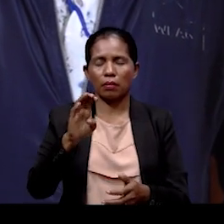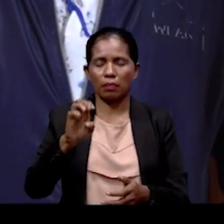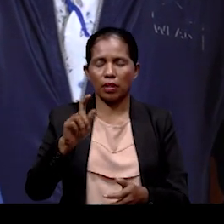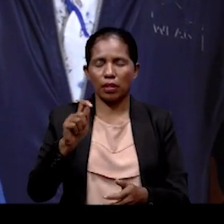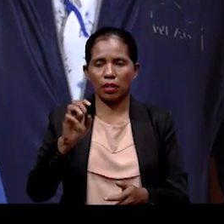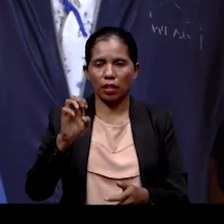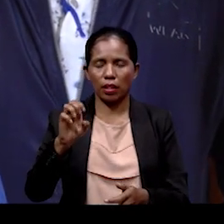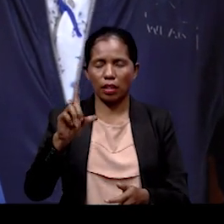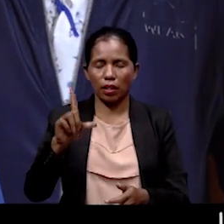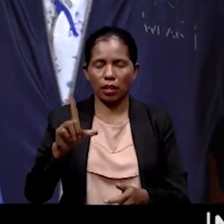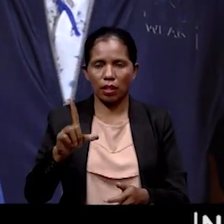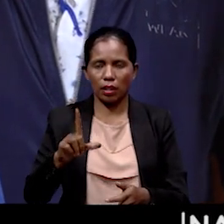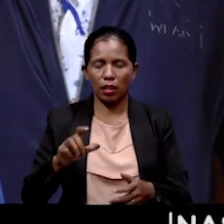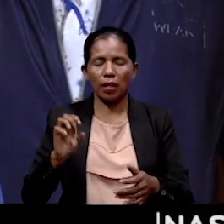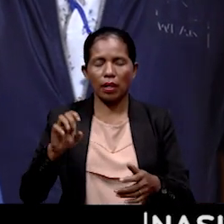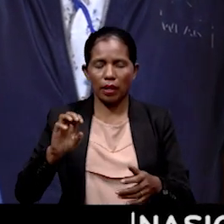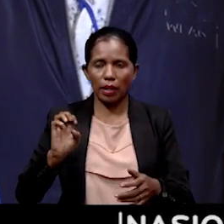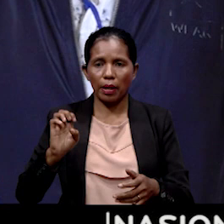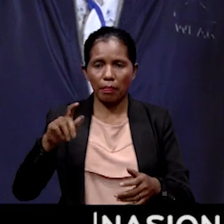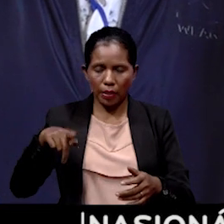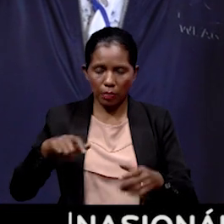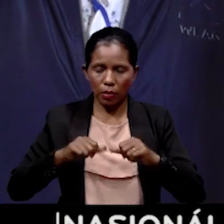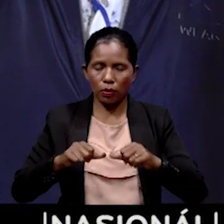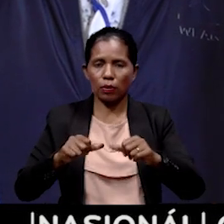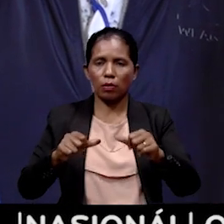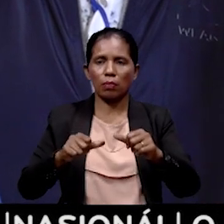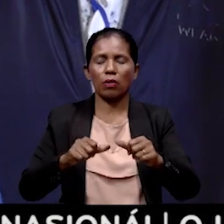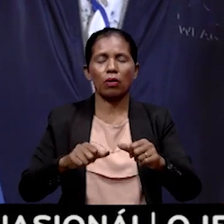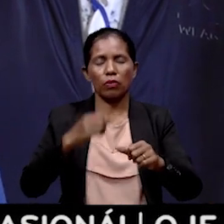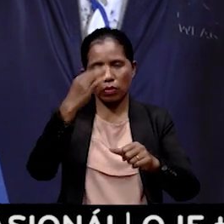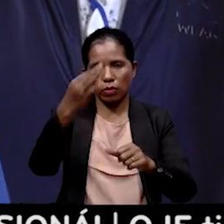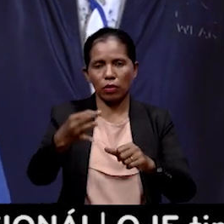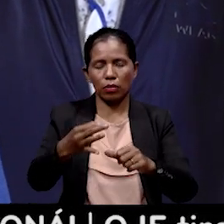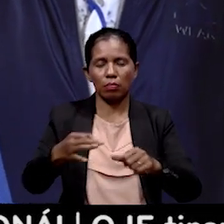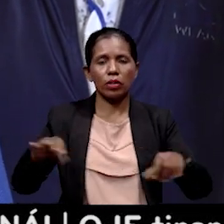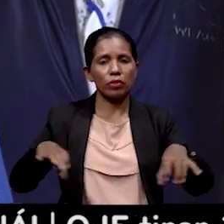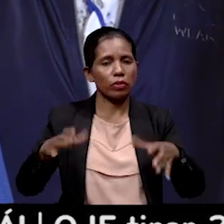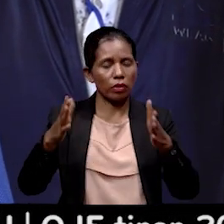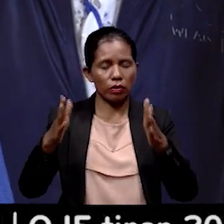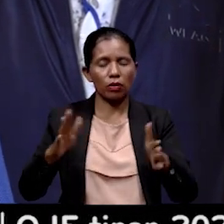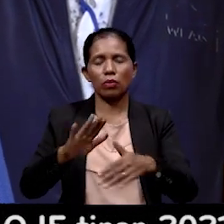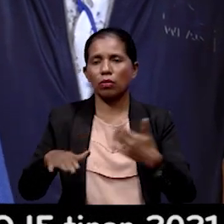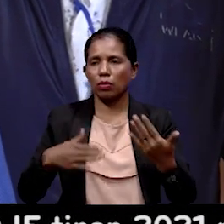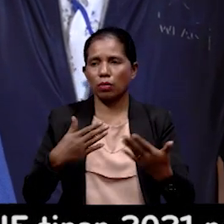EP, mas agora lá vou ir, o seu funcionário toma o Direção de Água e